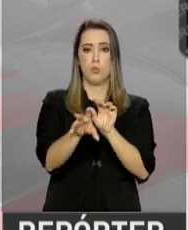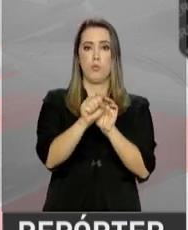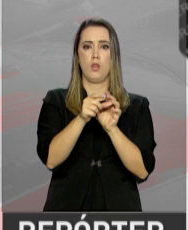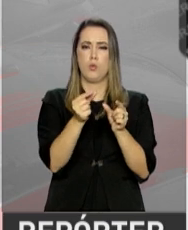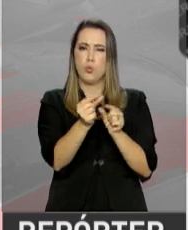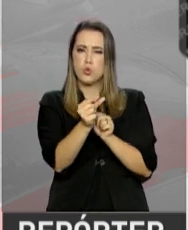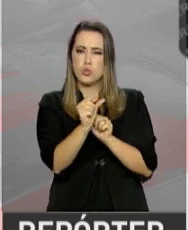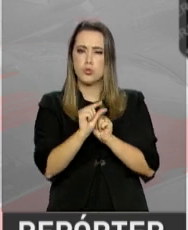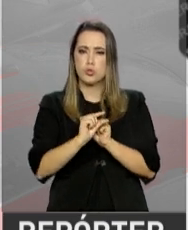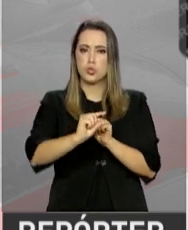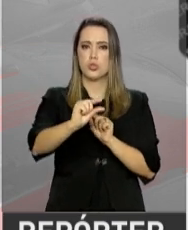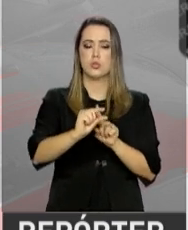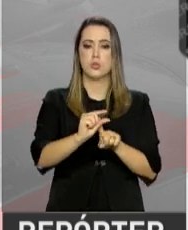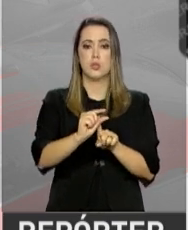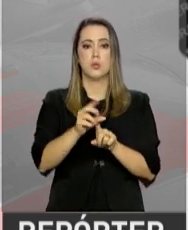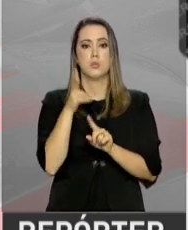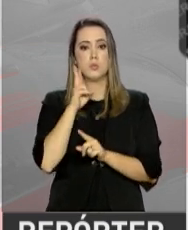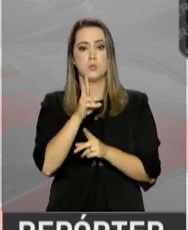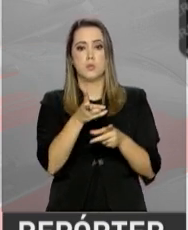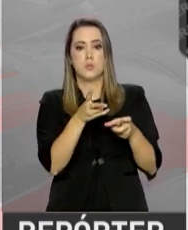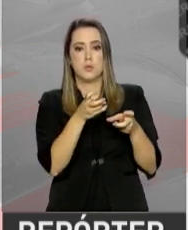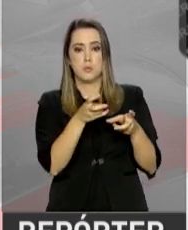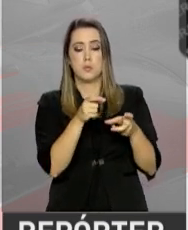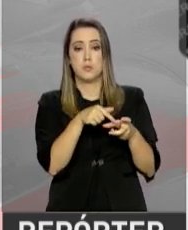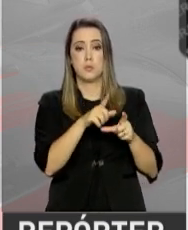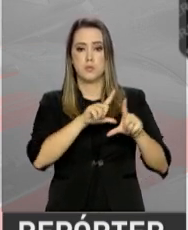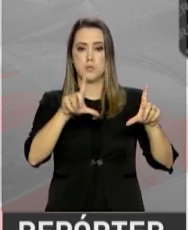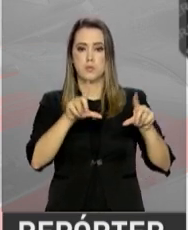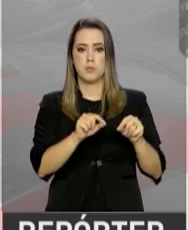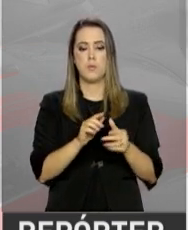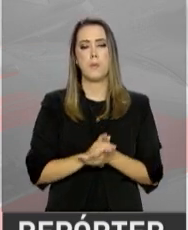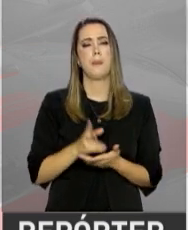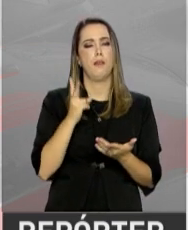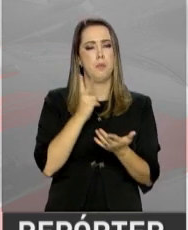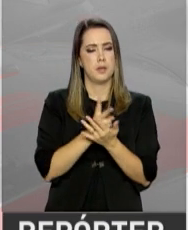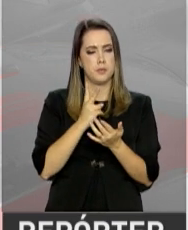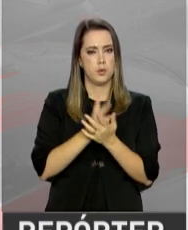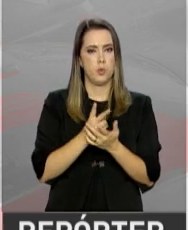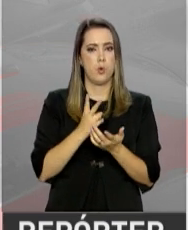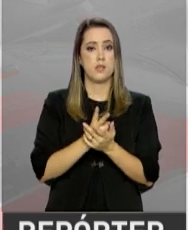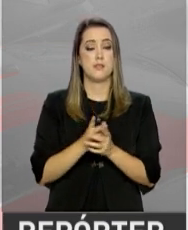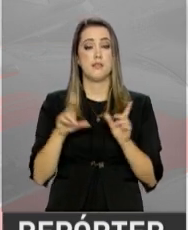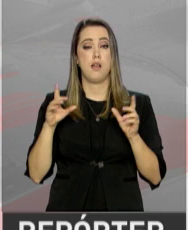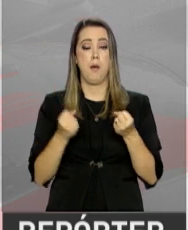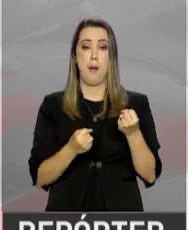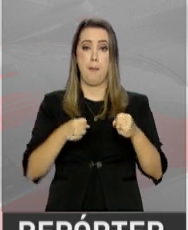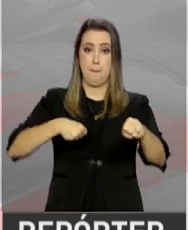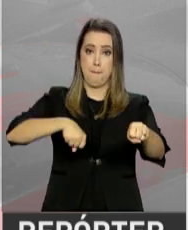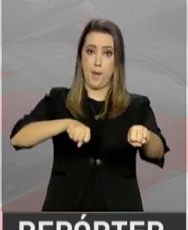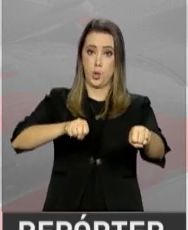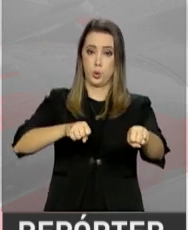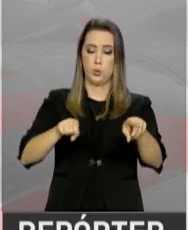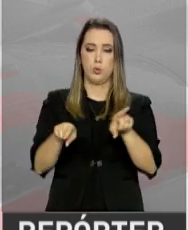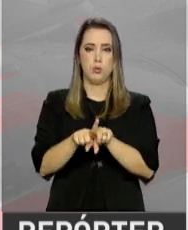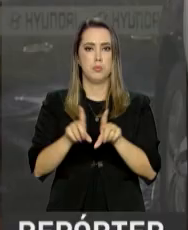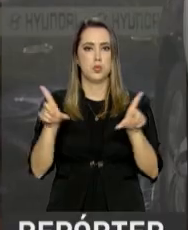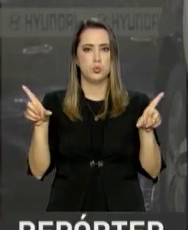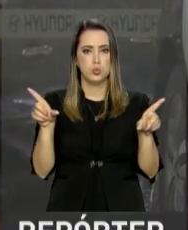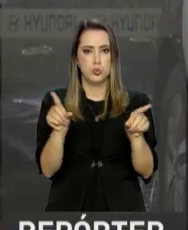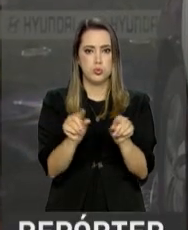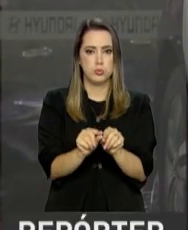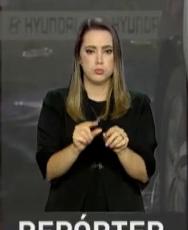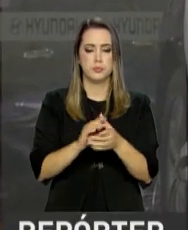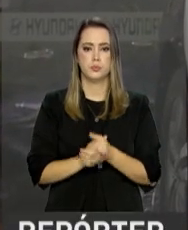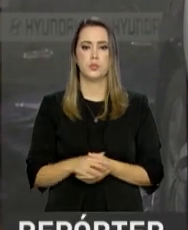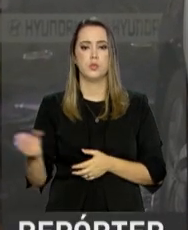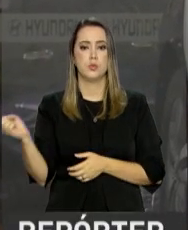para facilitar a identificação dos carros. As motos terão o mesmo modelo de placa, alterando somente o tamanho. Os